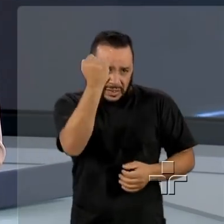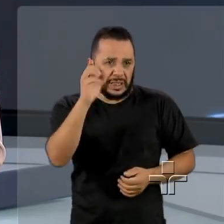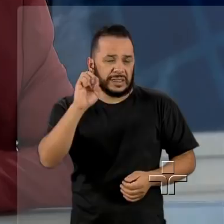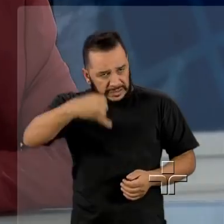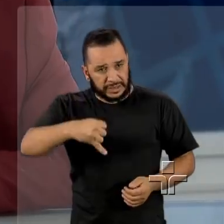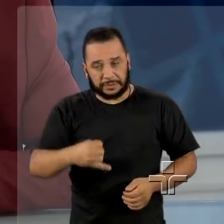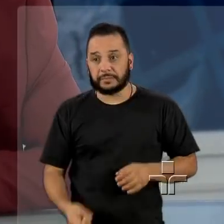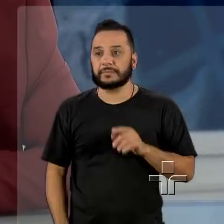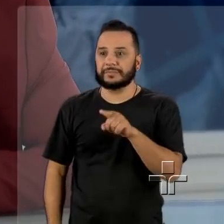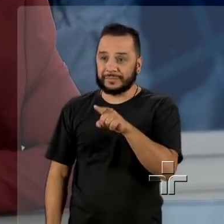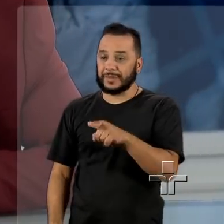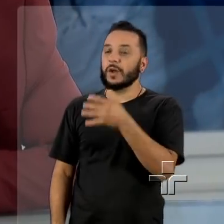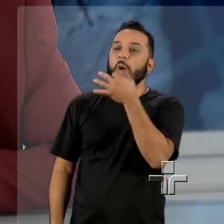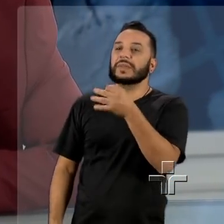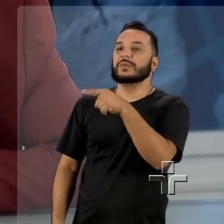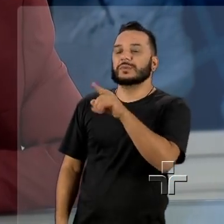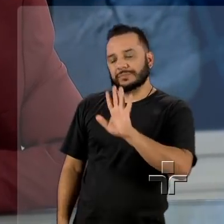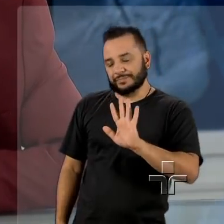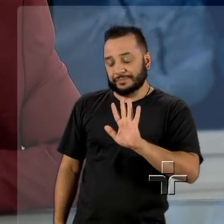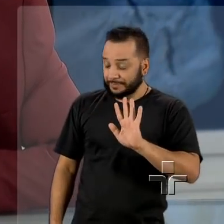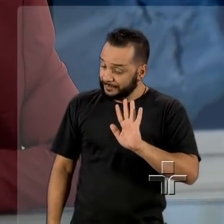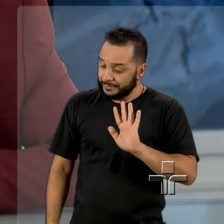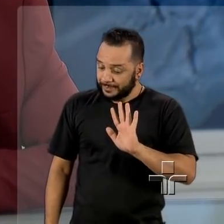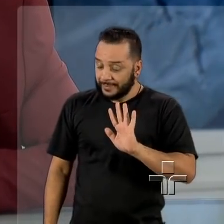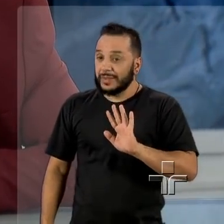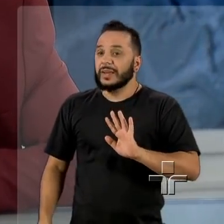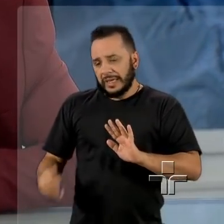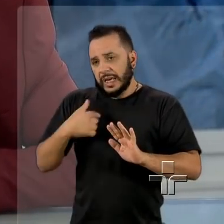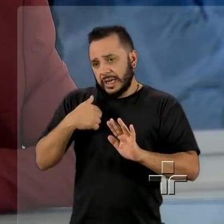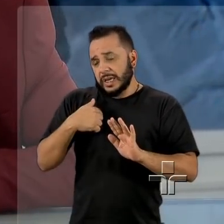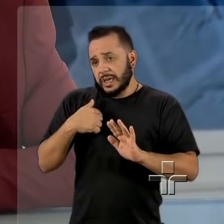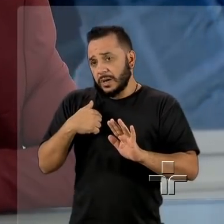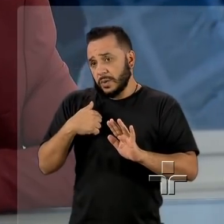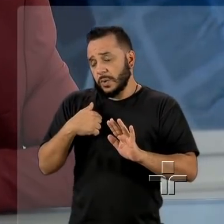anos embaixo do mar, teoricamente.